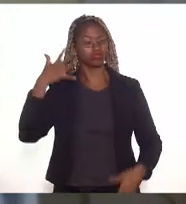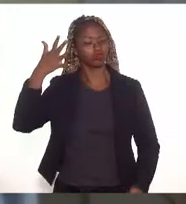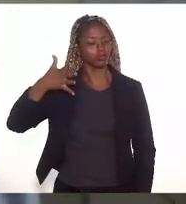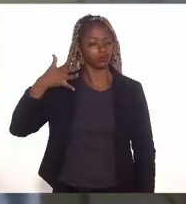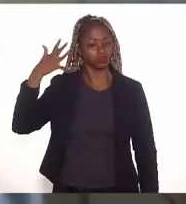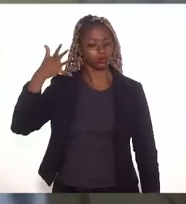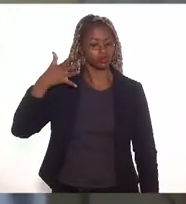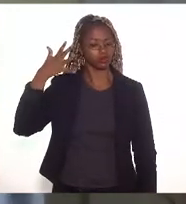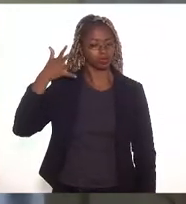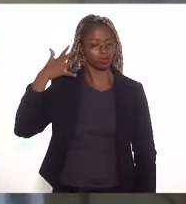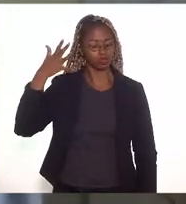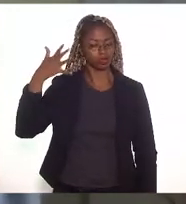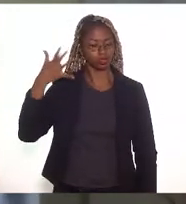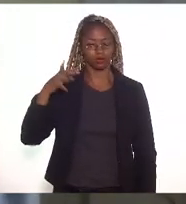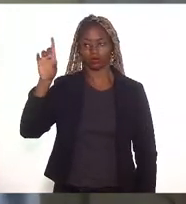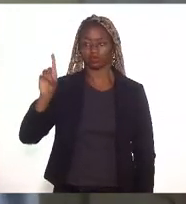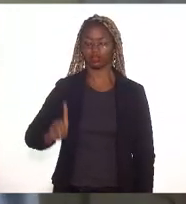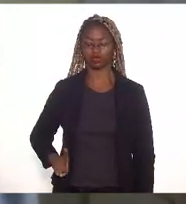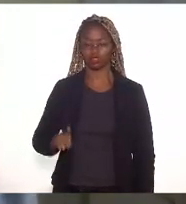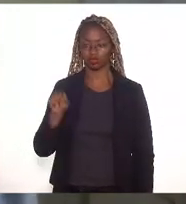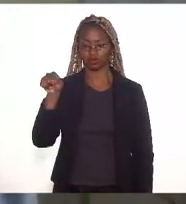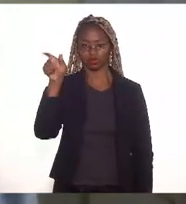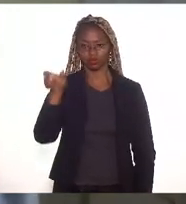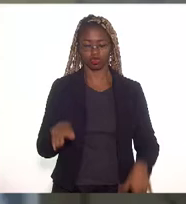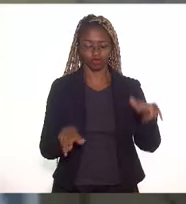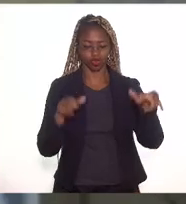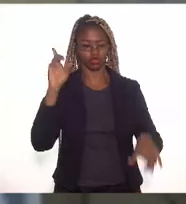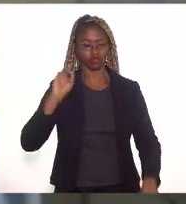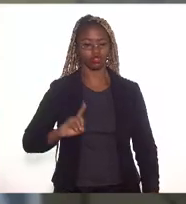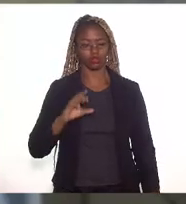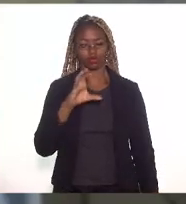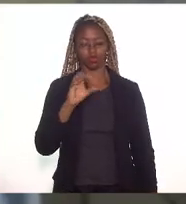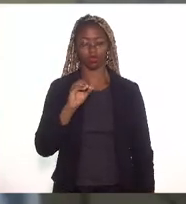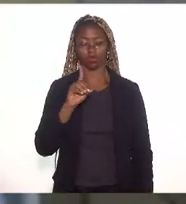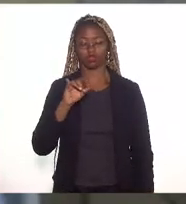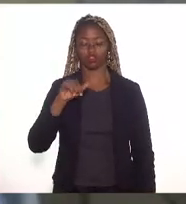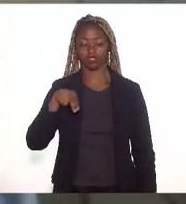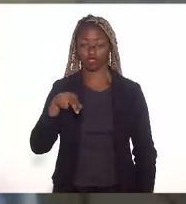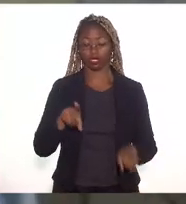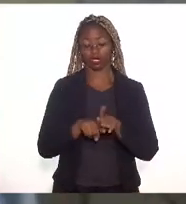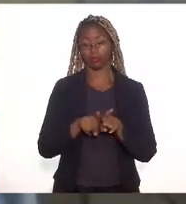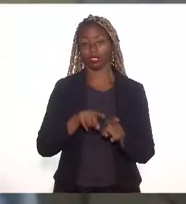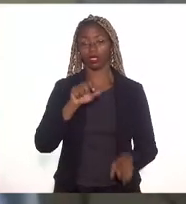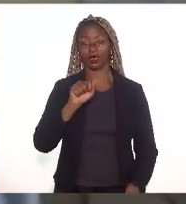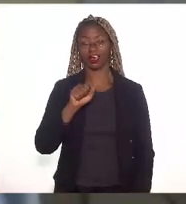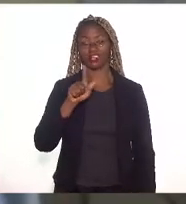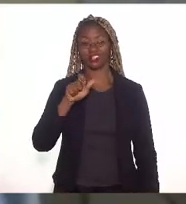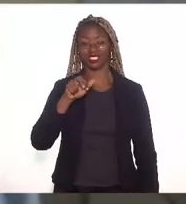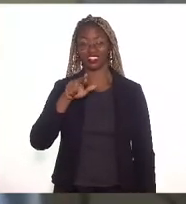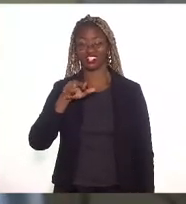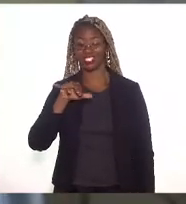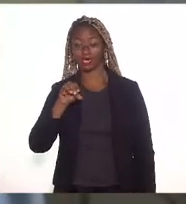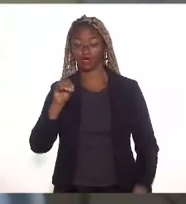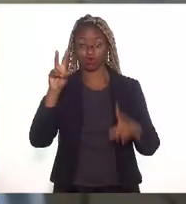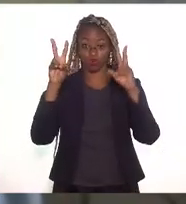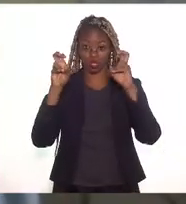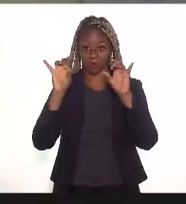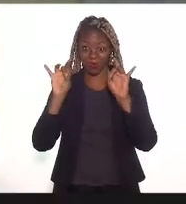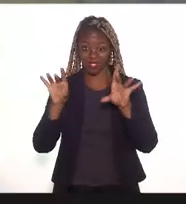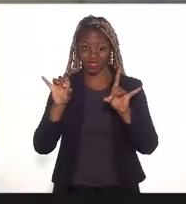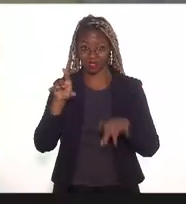dos diretores da CODIM e da AGRIO sobre os temas